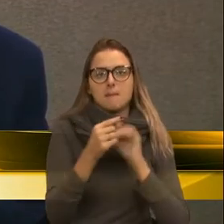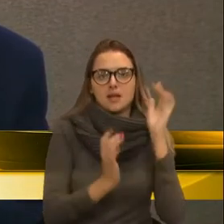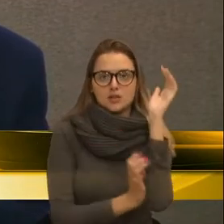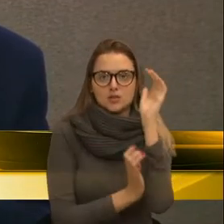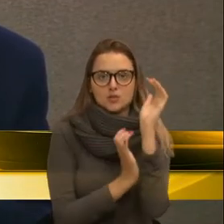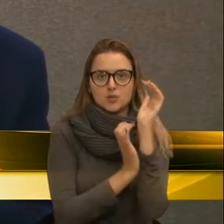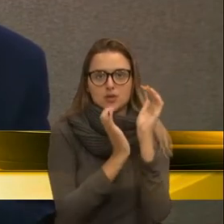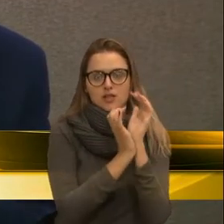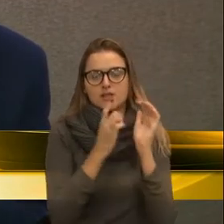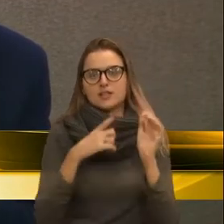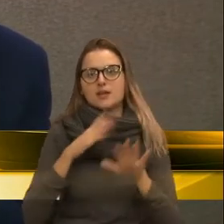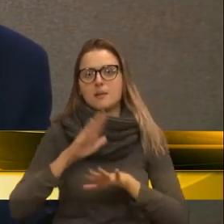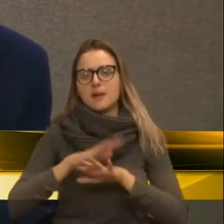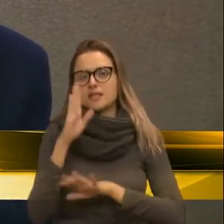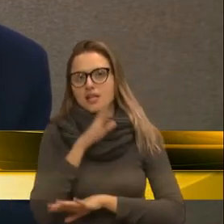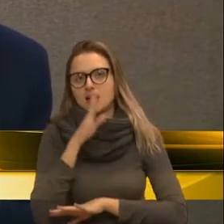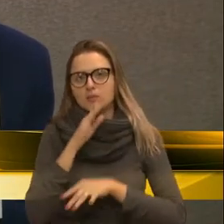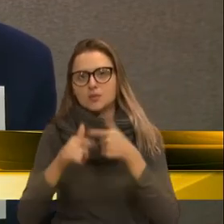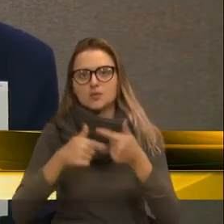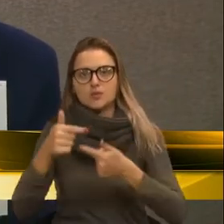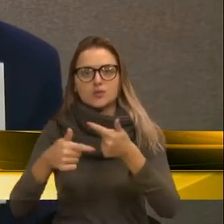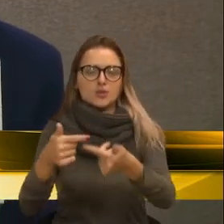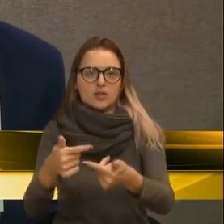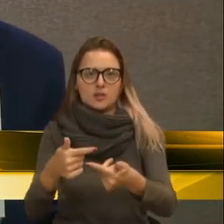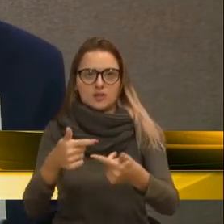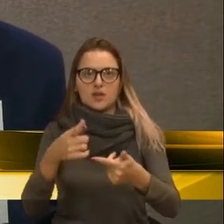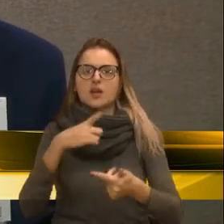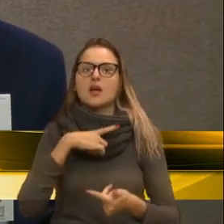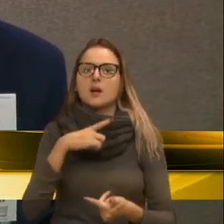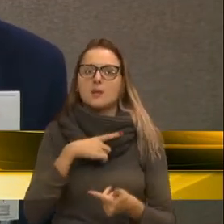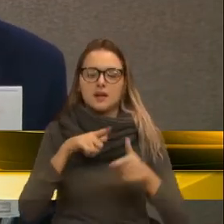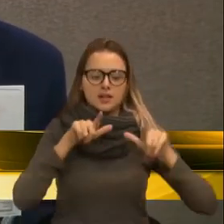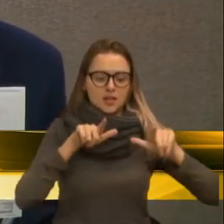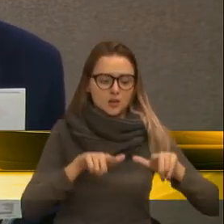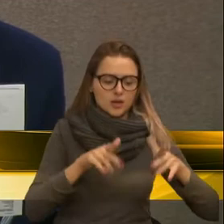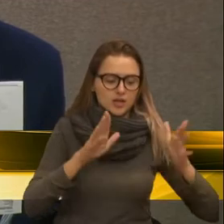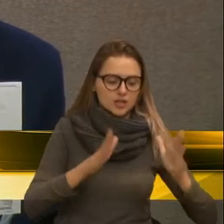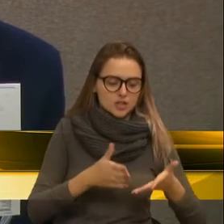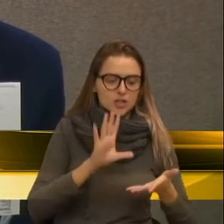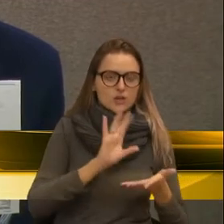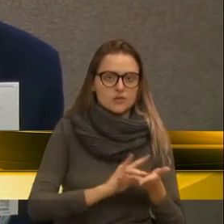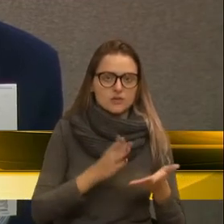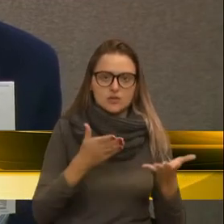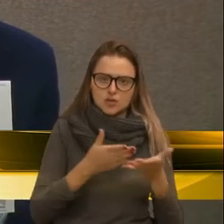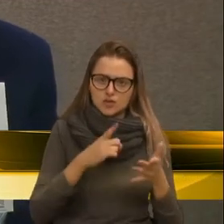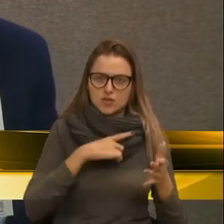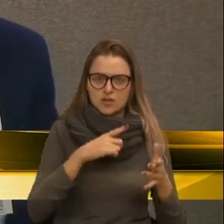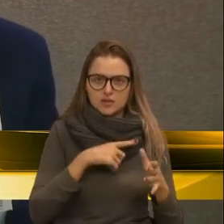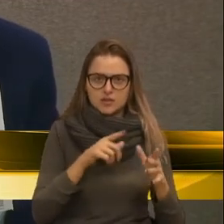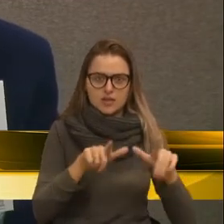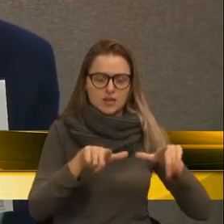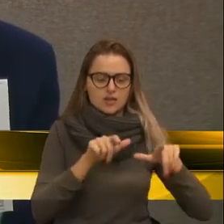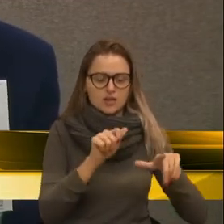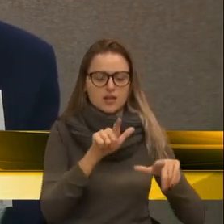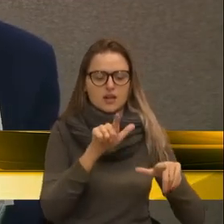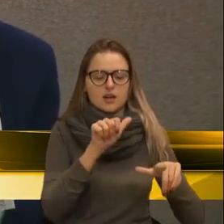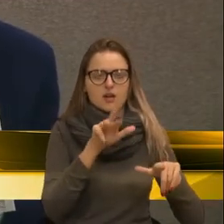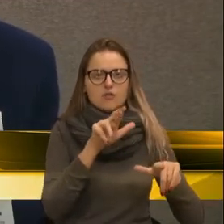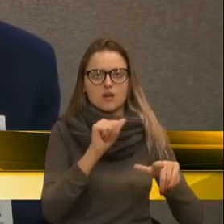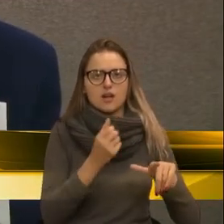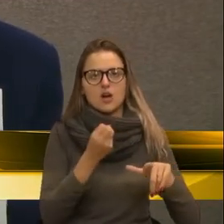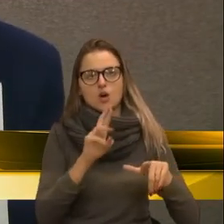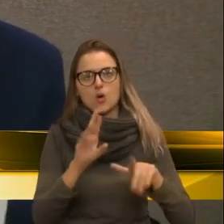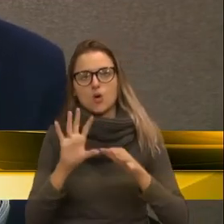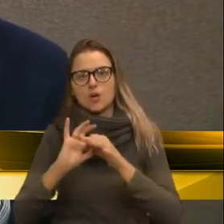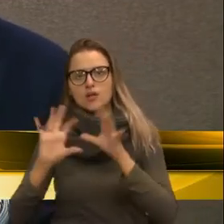obtenção de alvarás de licença e funcionamento para estabelecimentos já consolidados que já possuam alvará ou a liberação